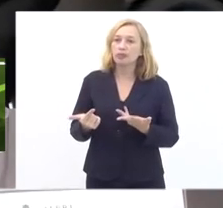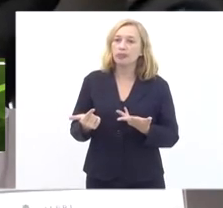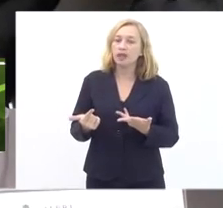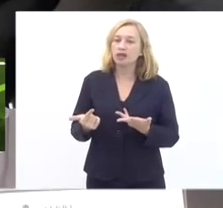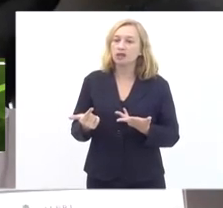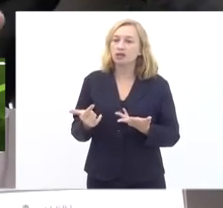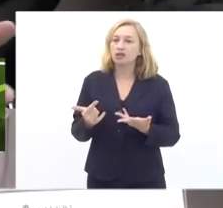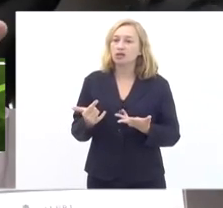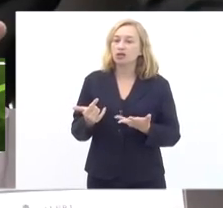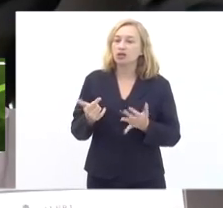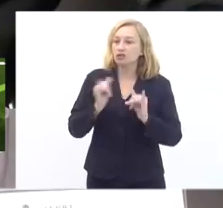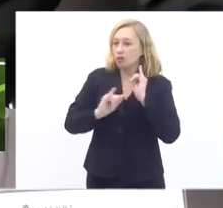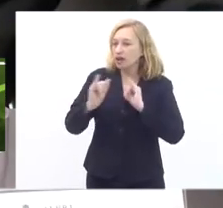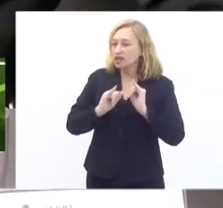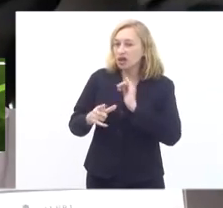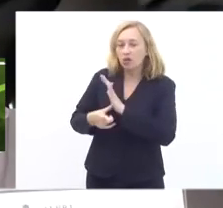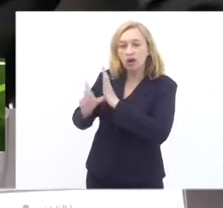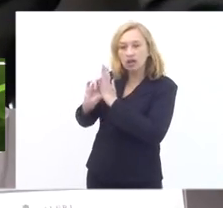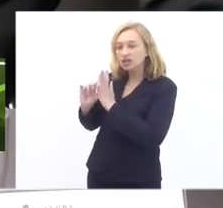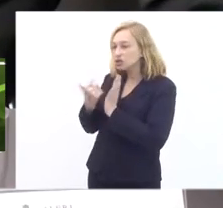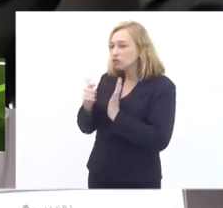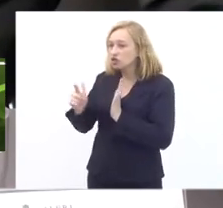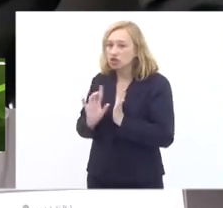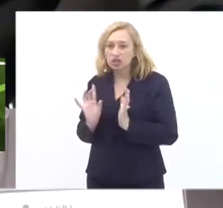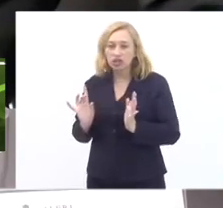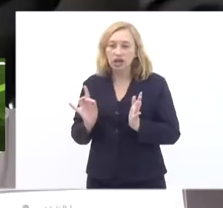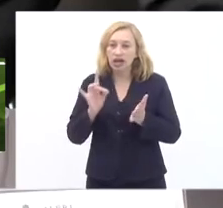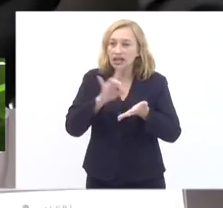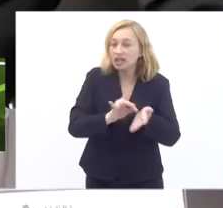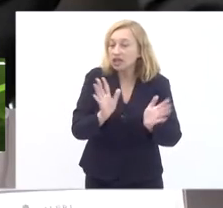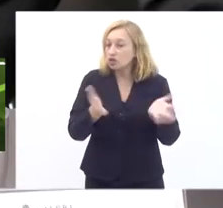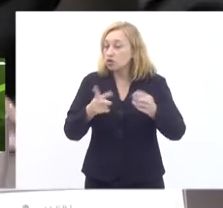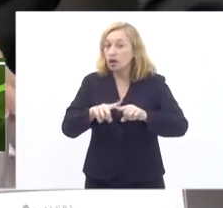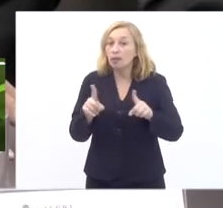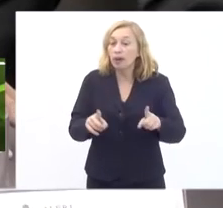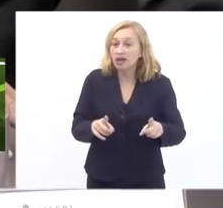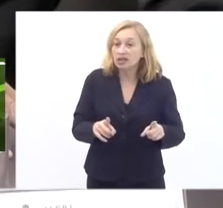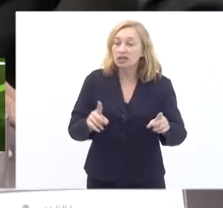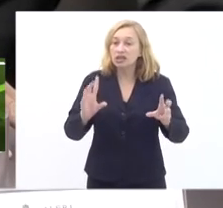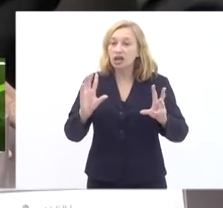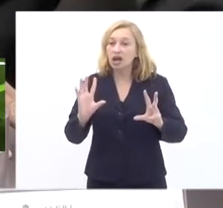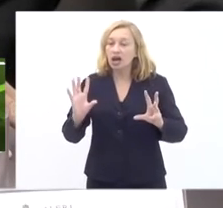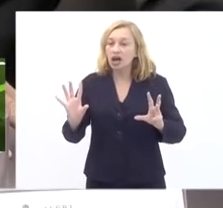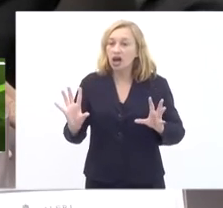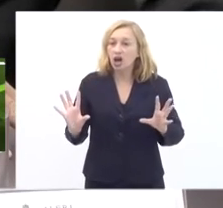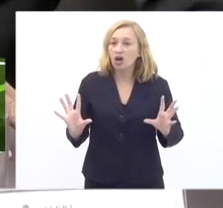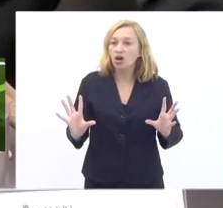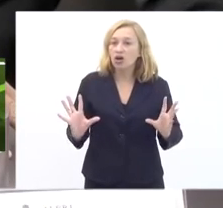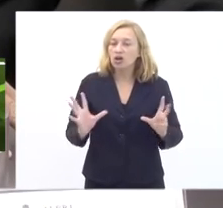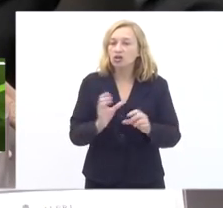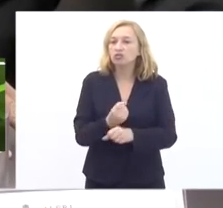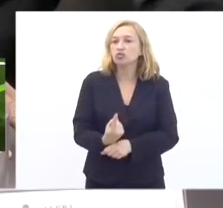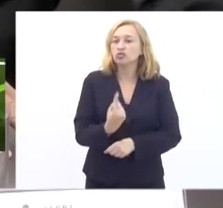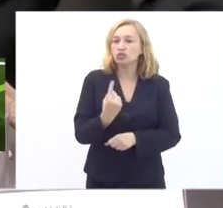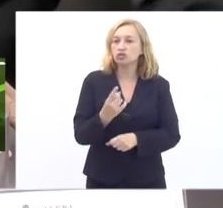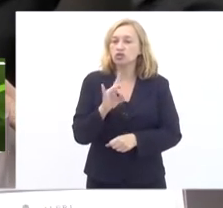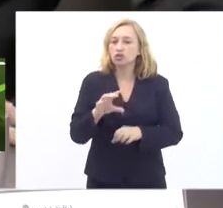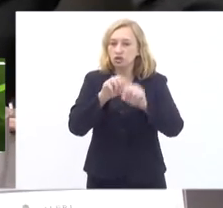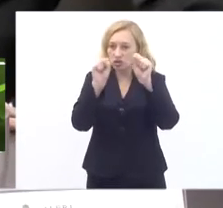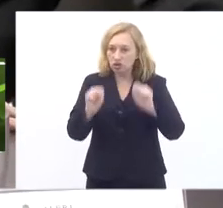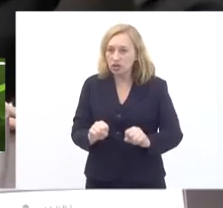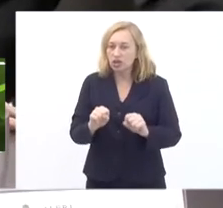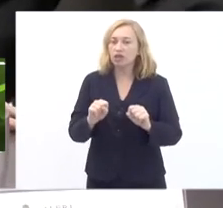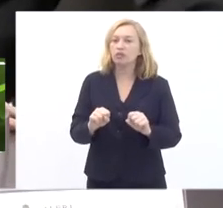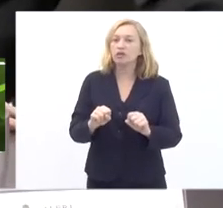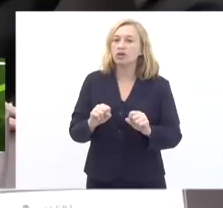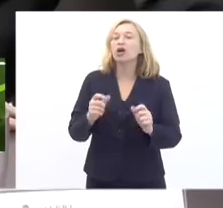não havia possibilidade de ter antes, porque não tinha uma realidade para isso. A questão de unificação e de uma avaliação sistêmica também